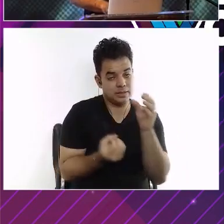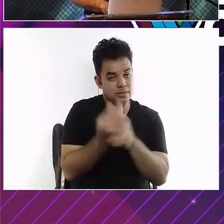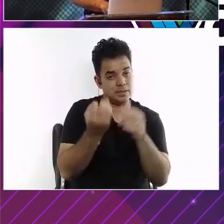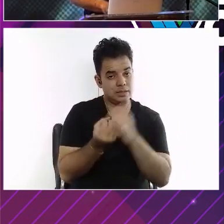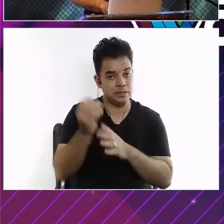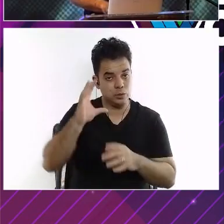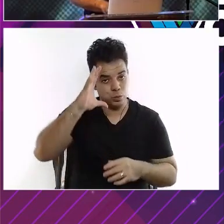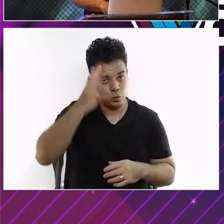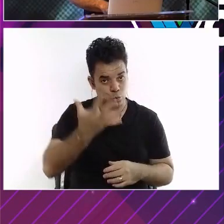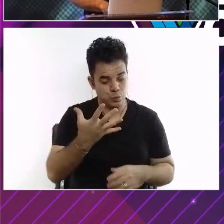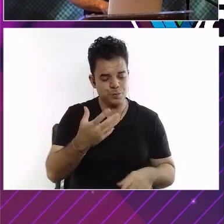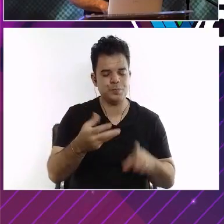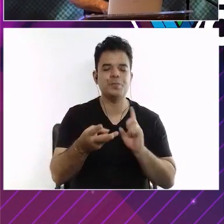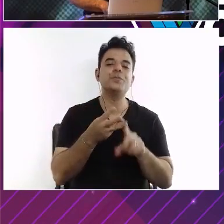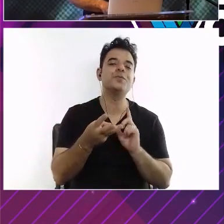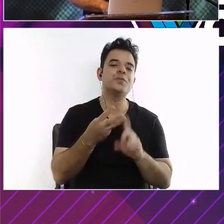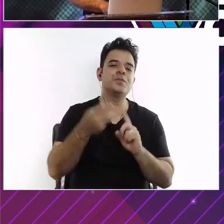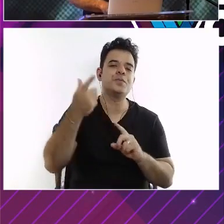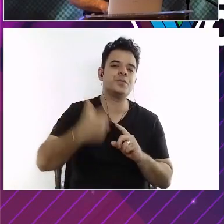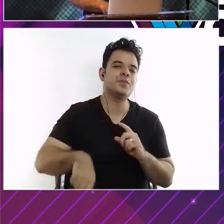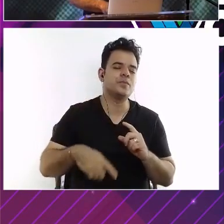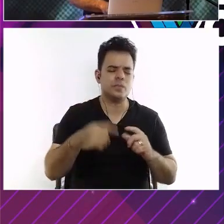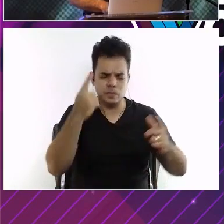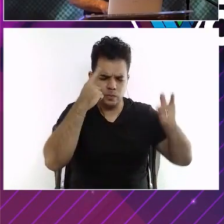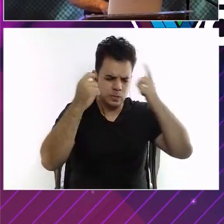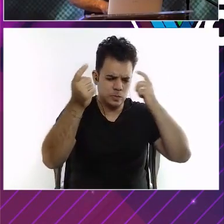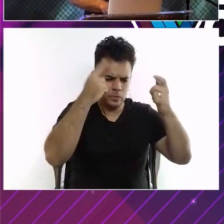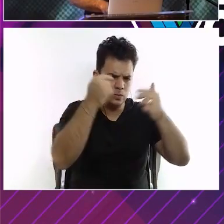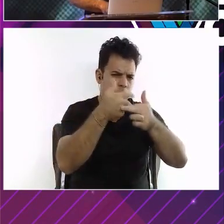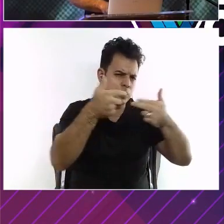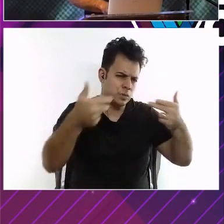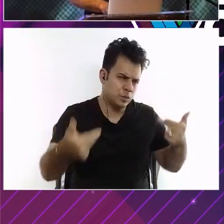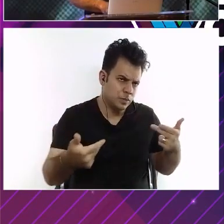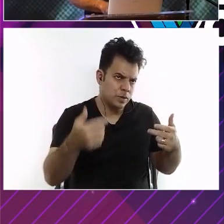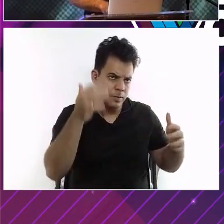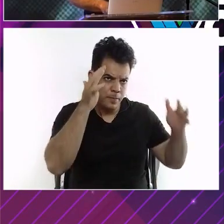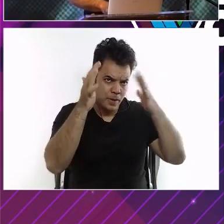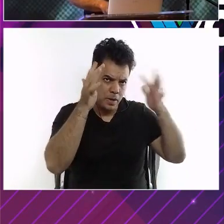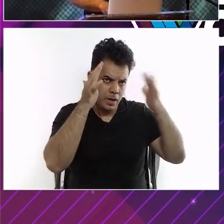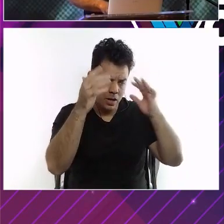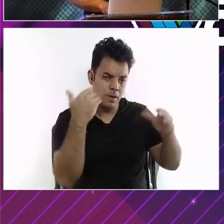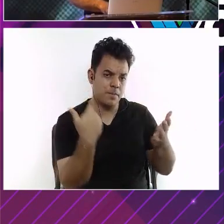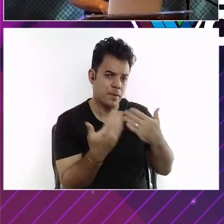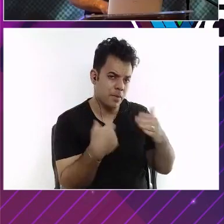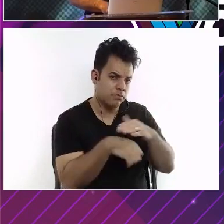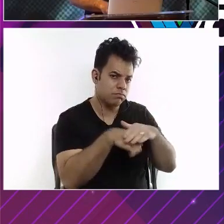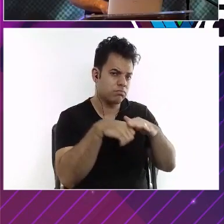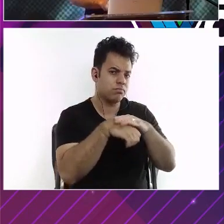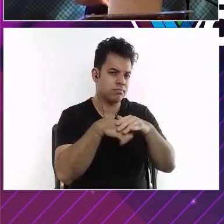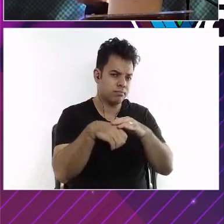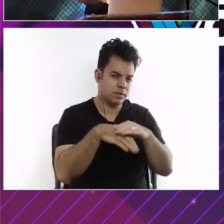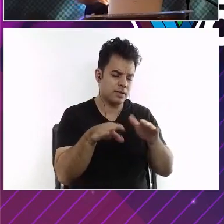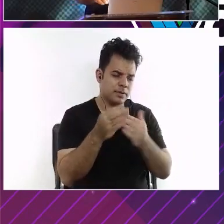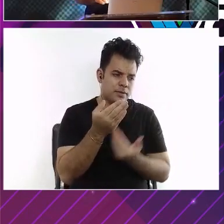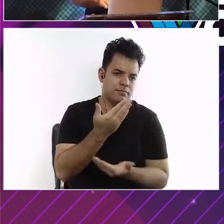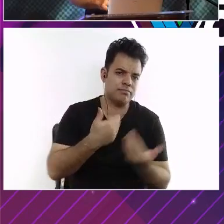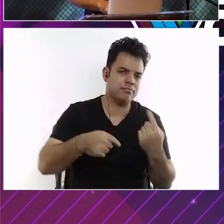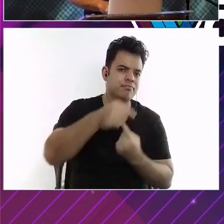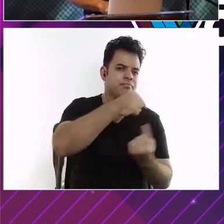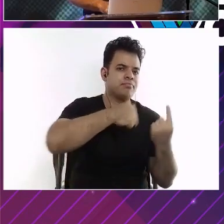de criação e desenho de conversações e narrativas, consequentemente de interações,